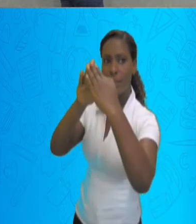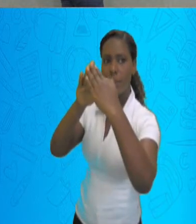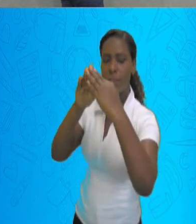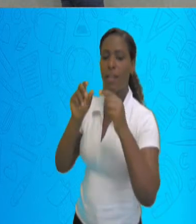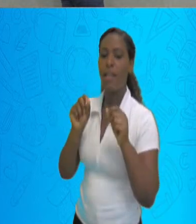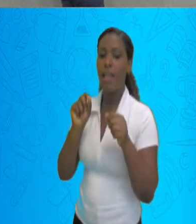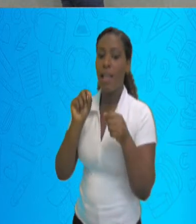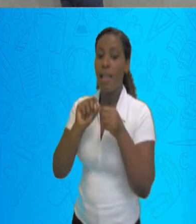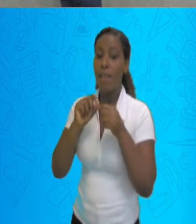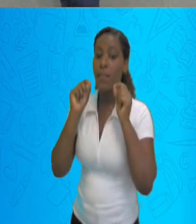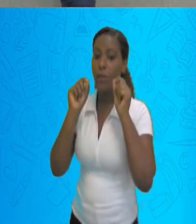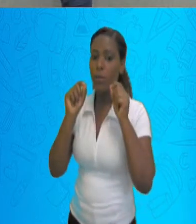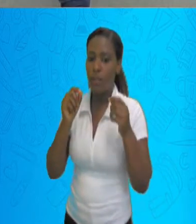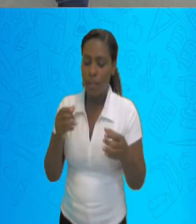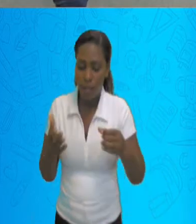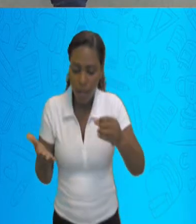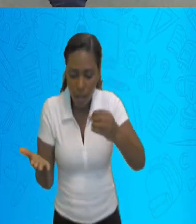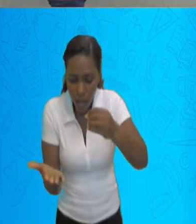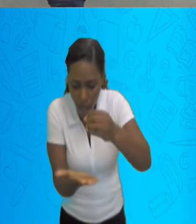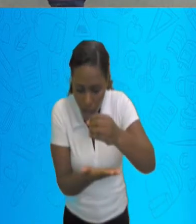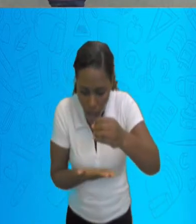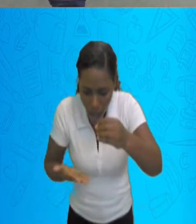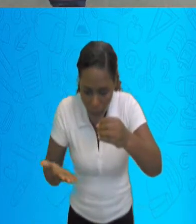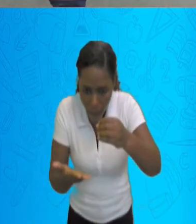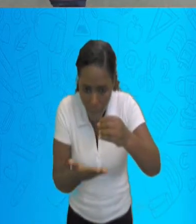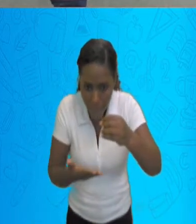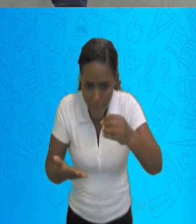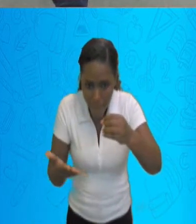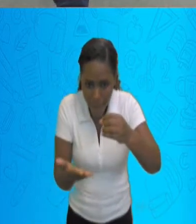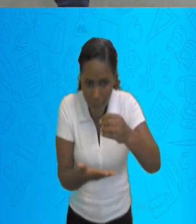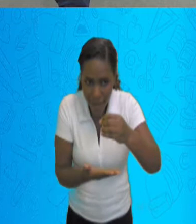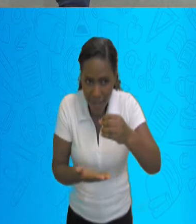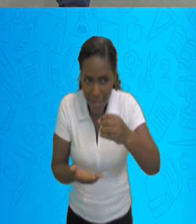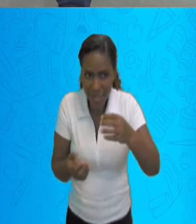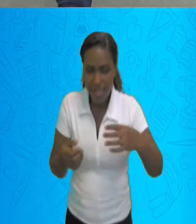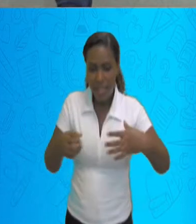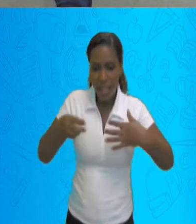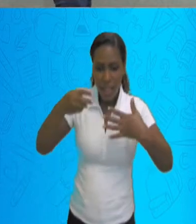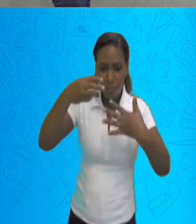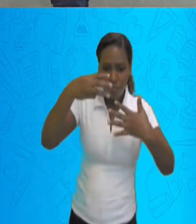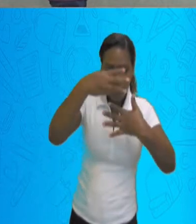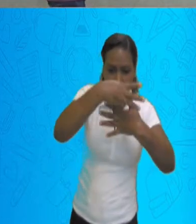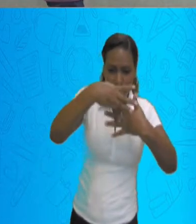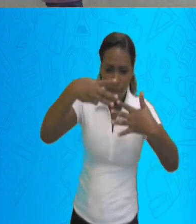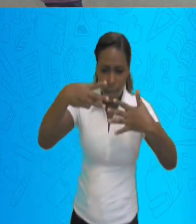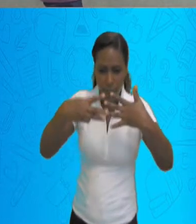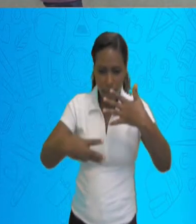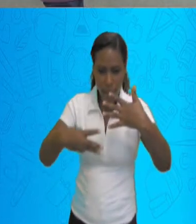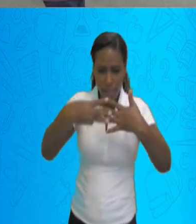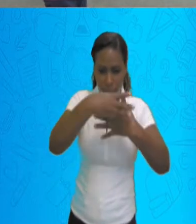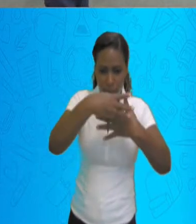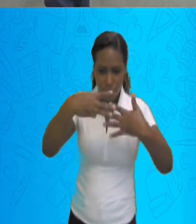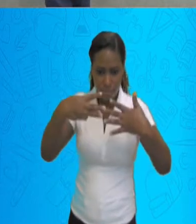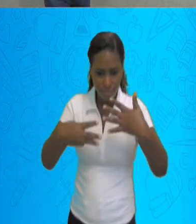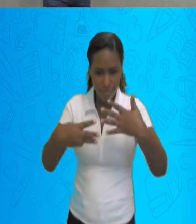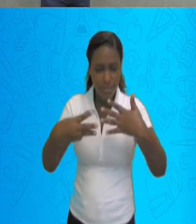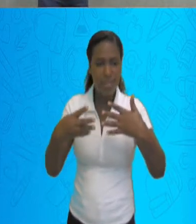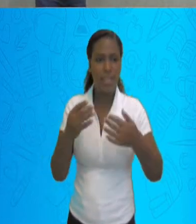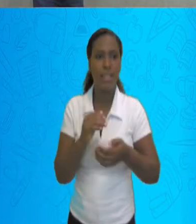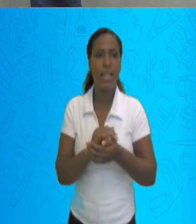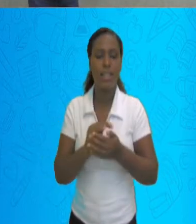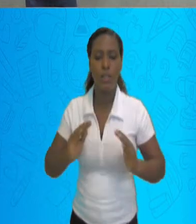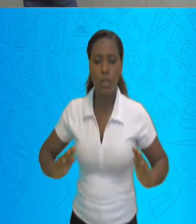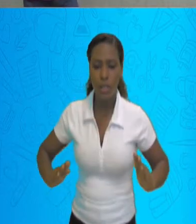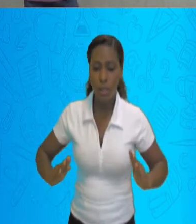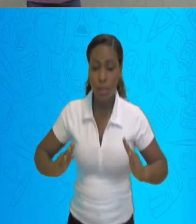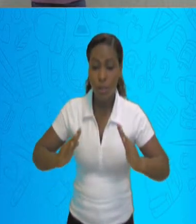polígono e um ponto fora do plano onde se encontra esta base, ou que seria as vértices.